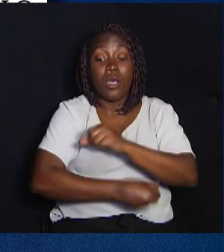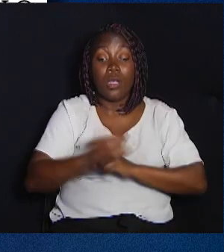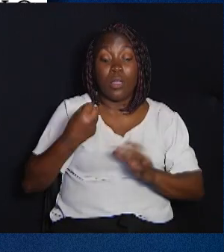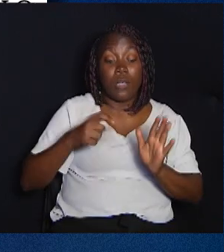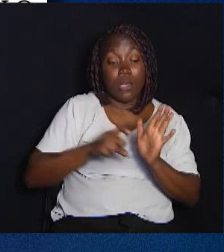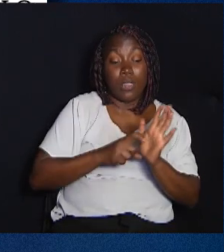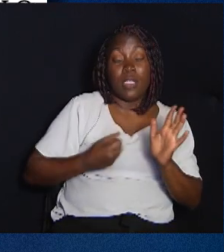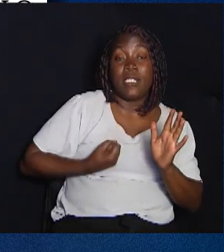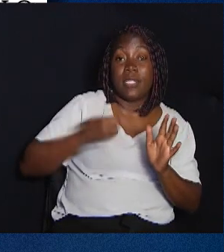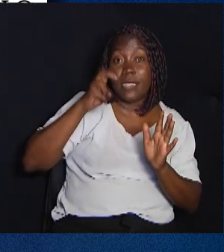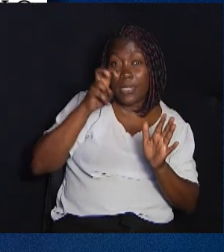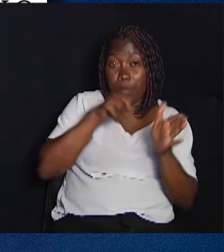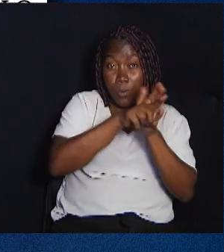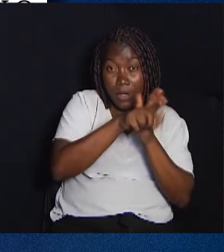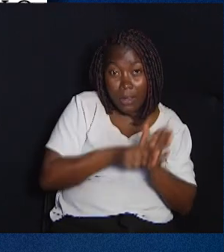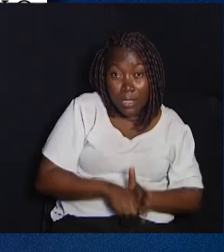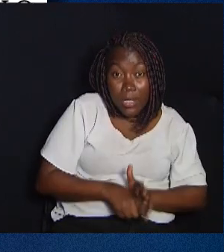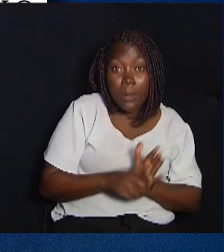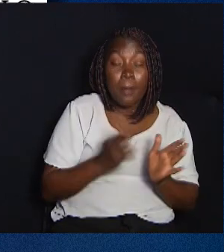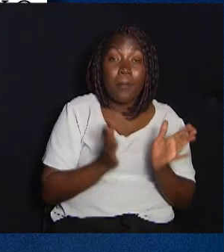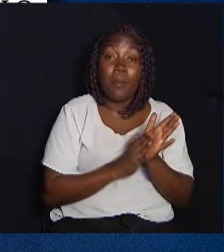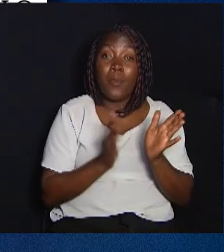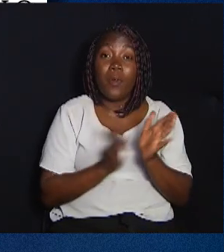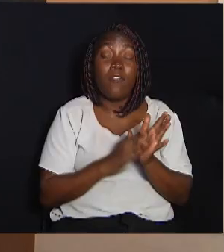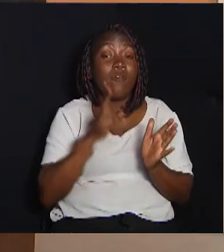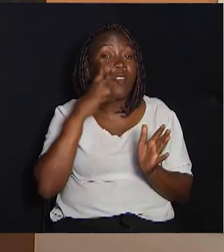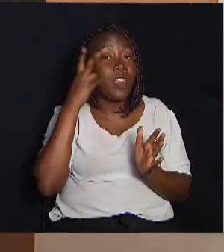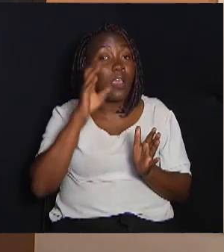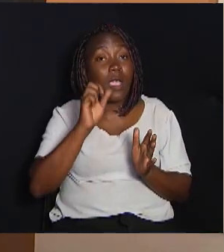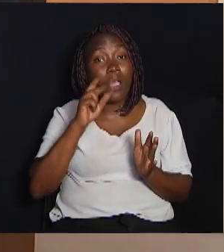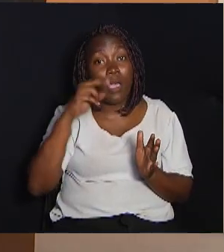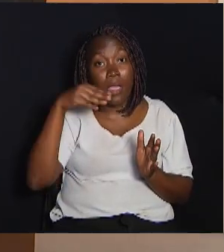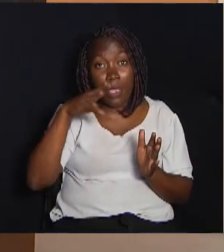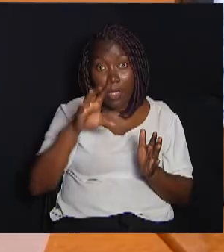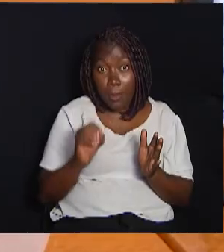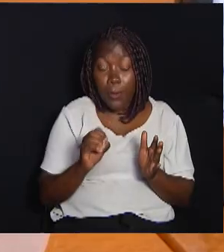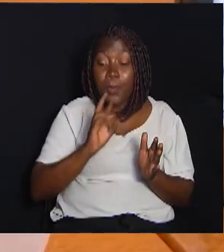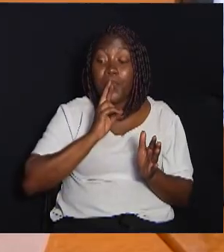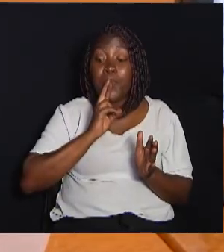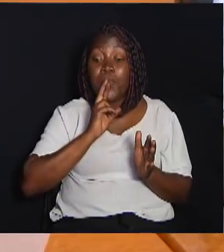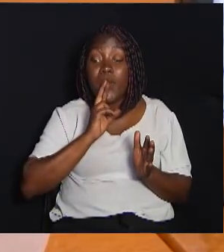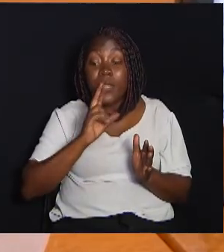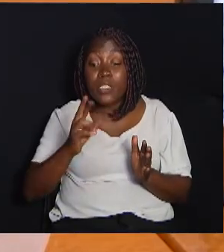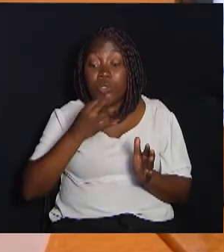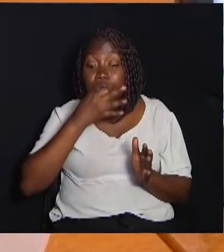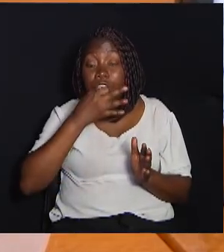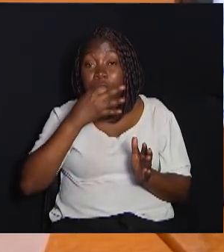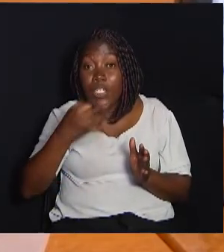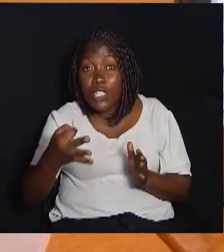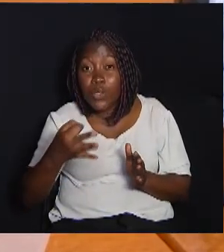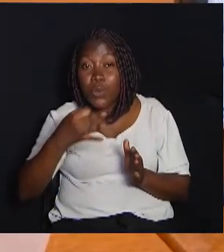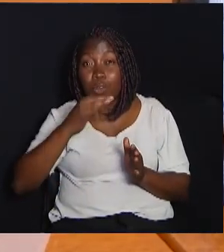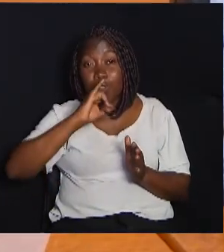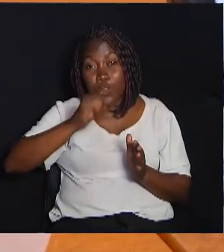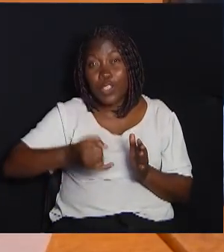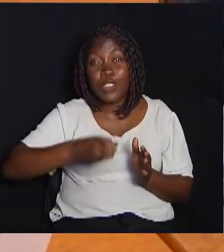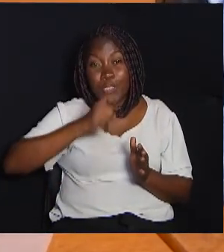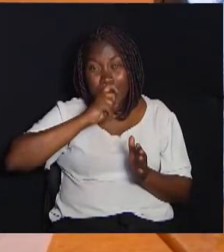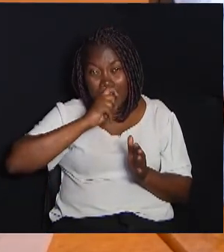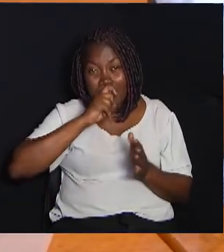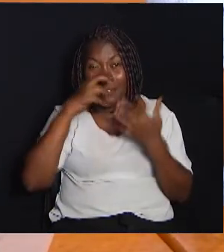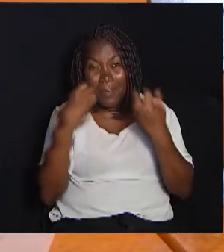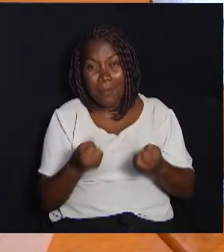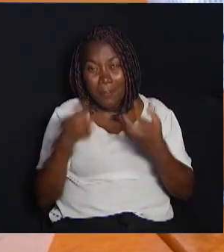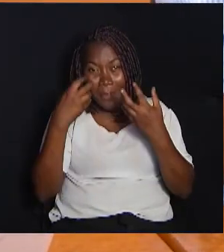analisado foi uma proposta do vereador Carmo Luiz opção e votação do parecer sugerido ao Senhor Jorge Schneider favorável ao